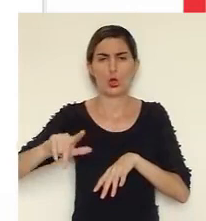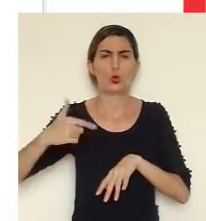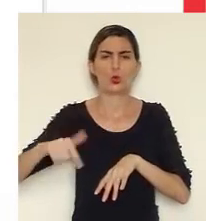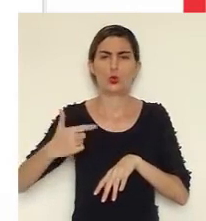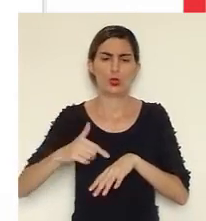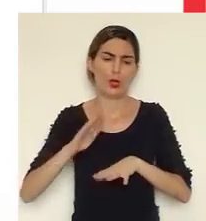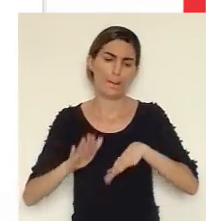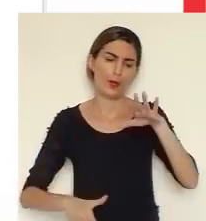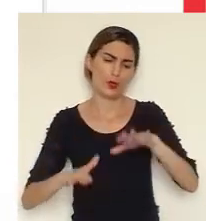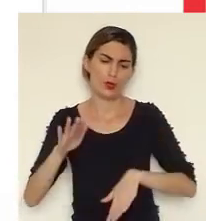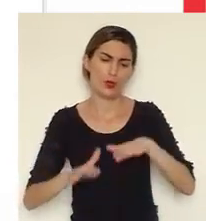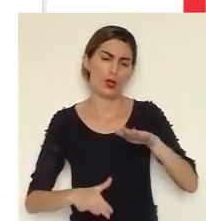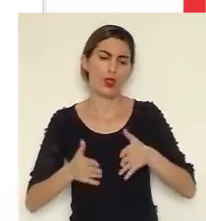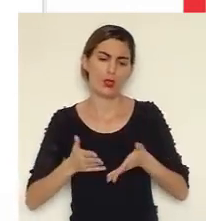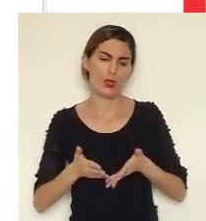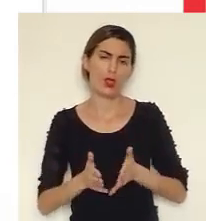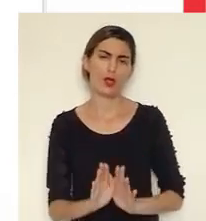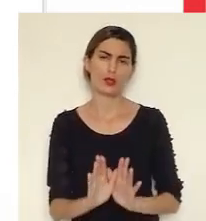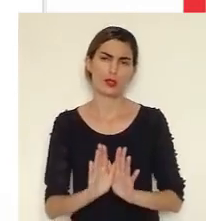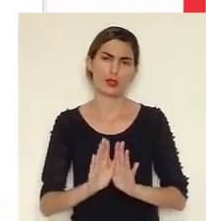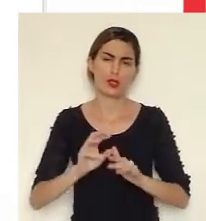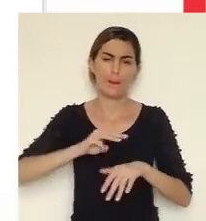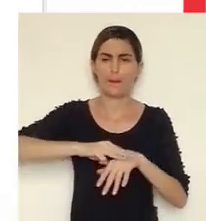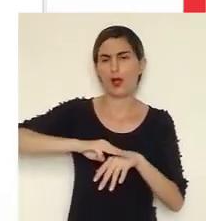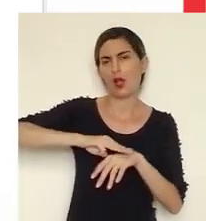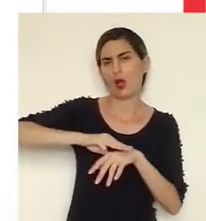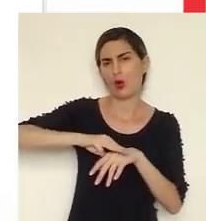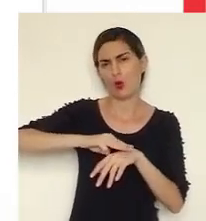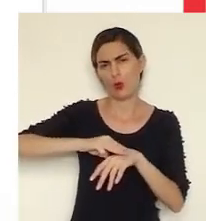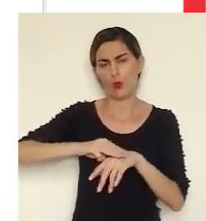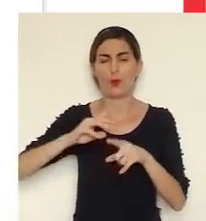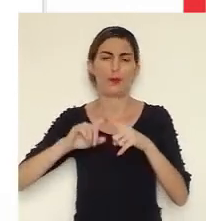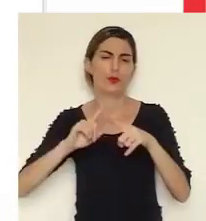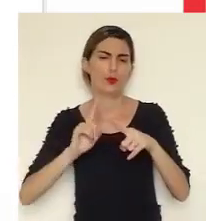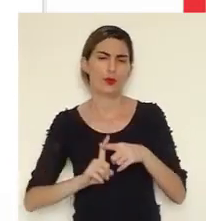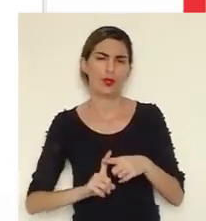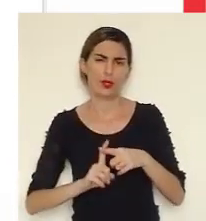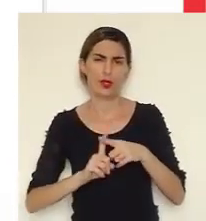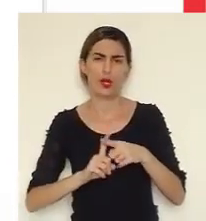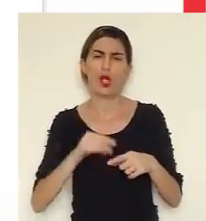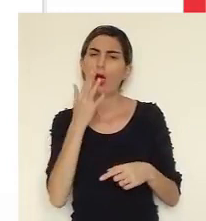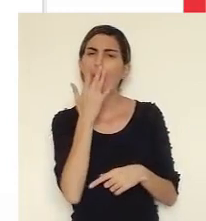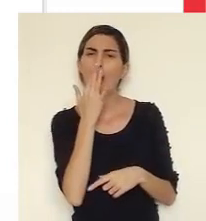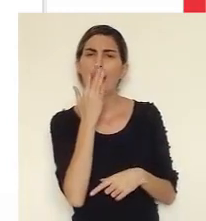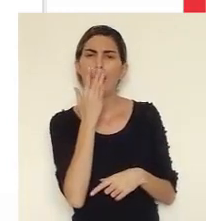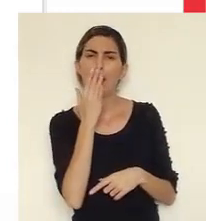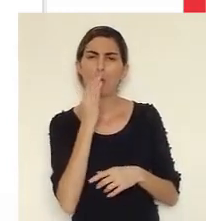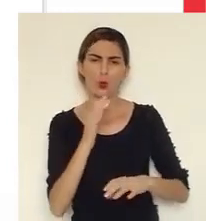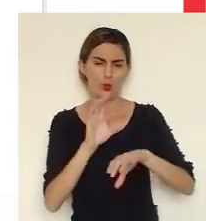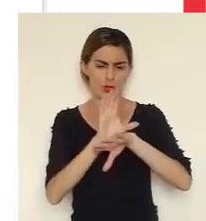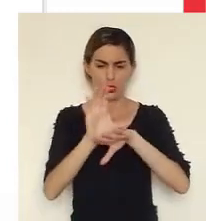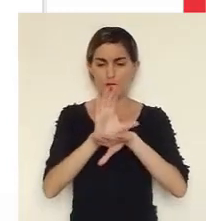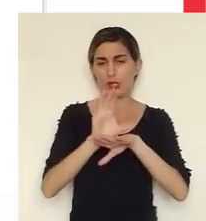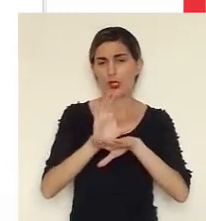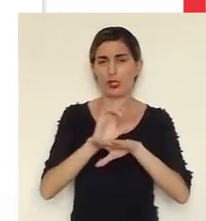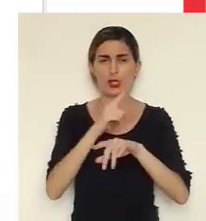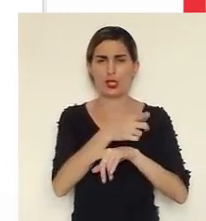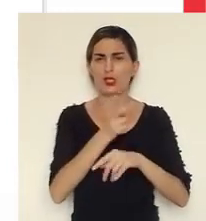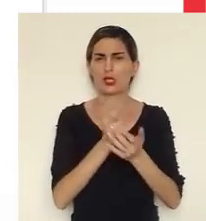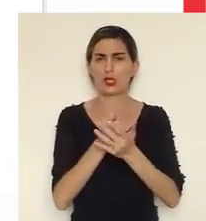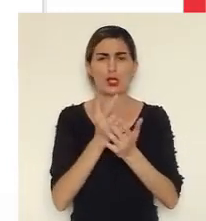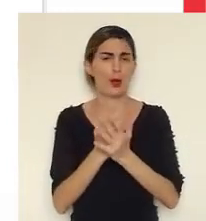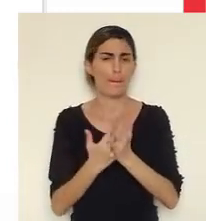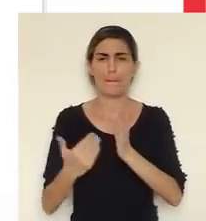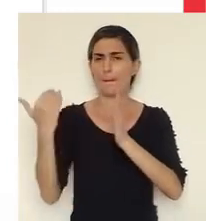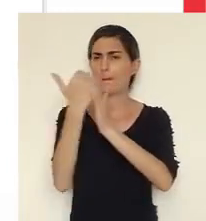Ele não tem a probabilidade de nascerem castanhos. Por quê? A cor cinzenta ela